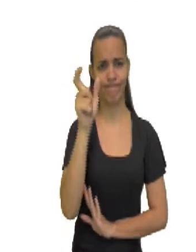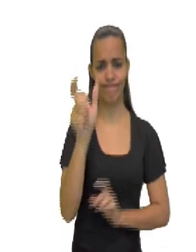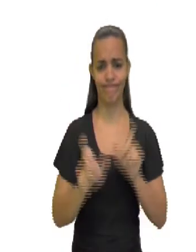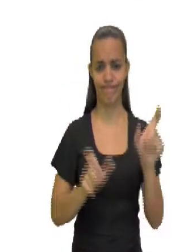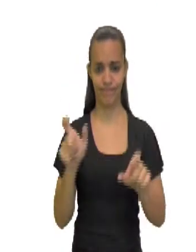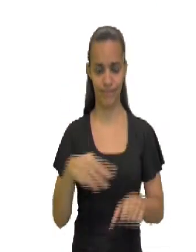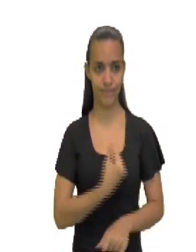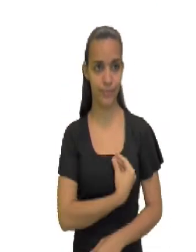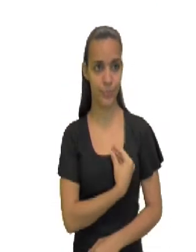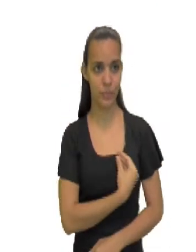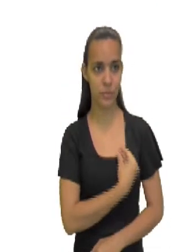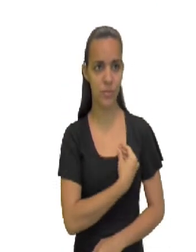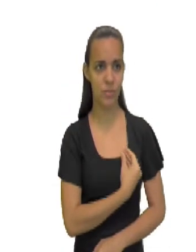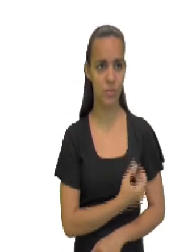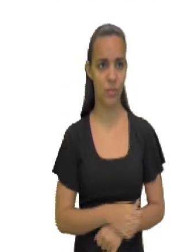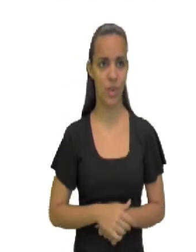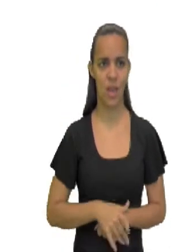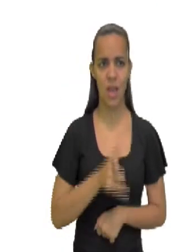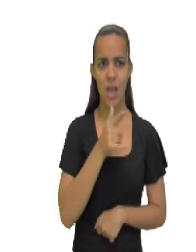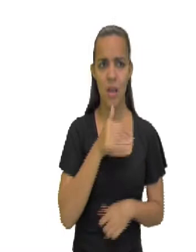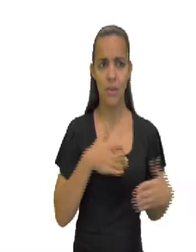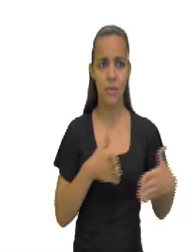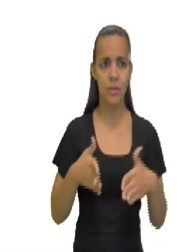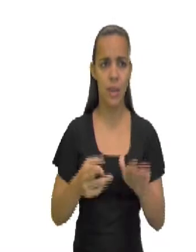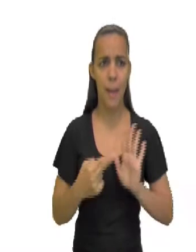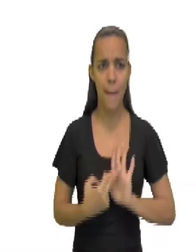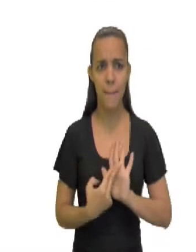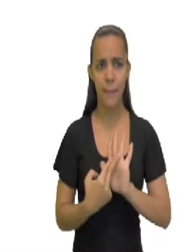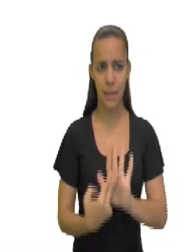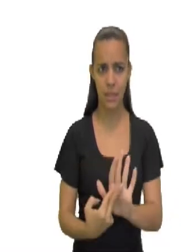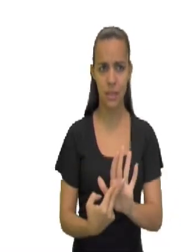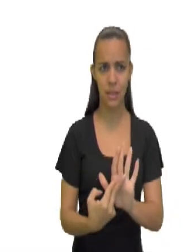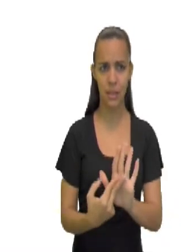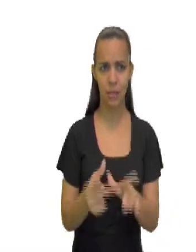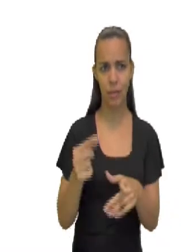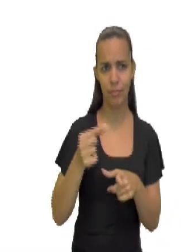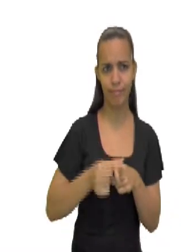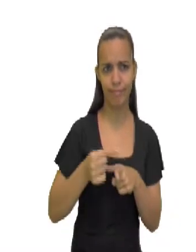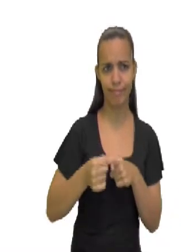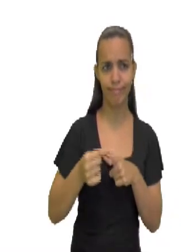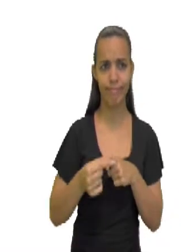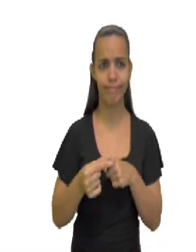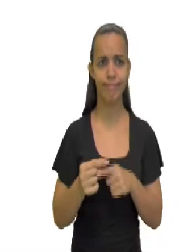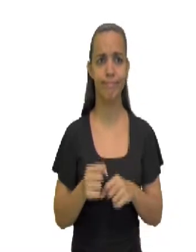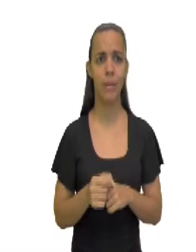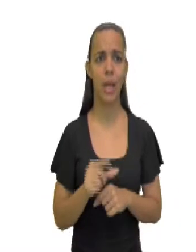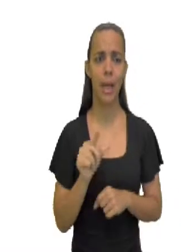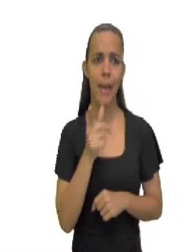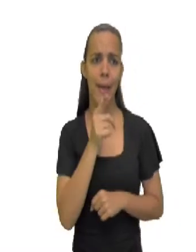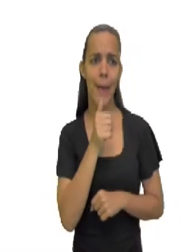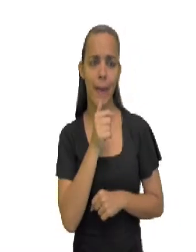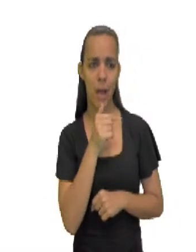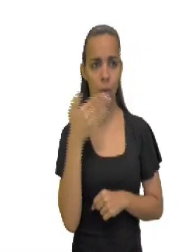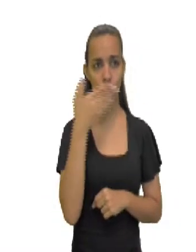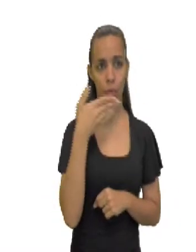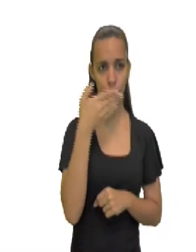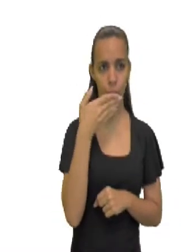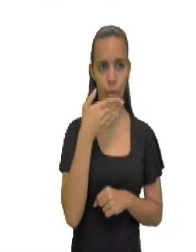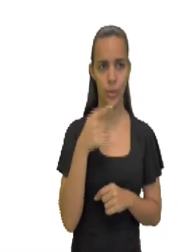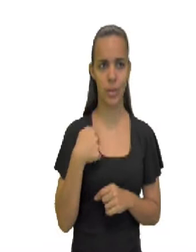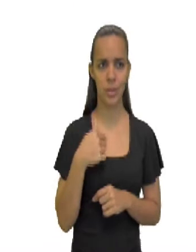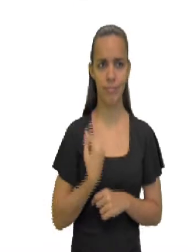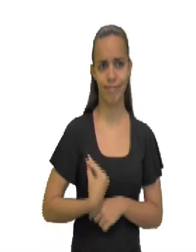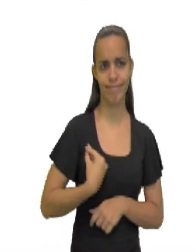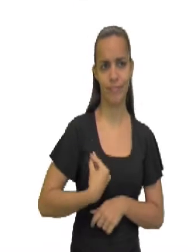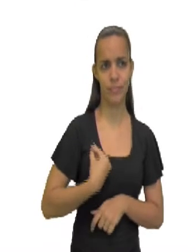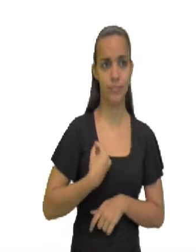rios representam uma parte muito pequena da água doce disponível no planeta. Ou seja, tem muito